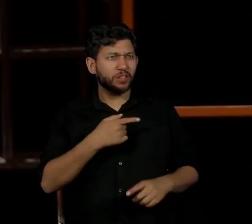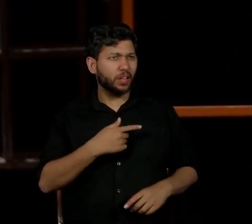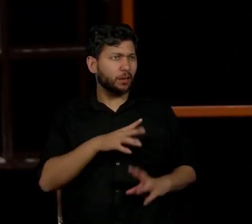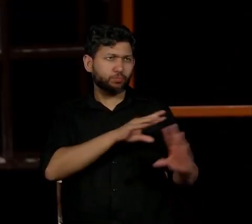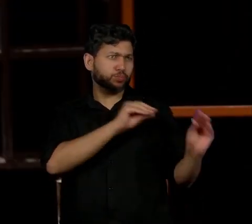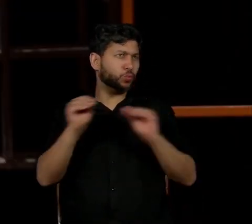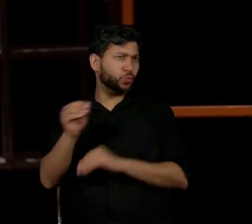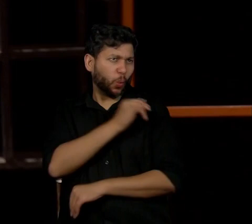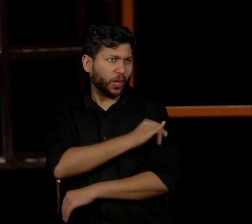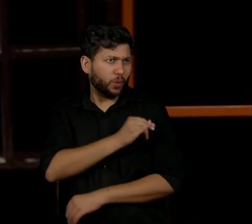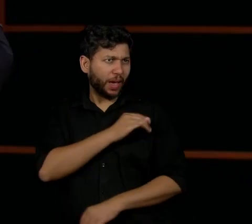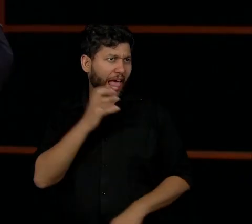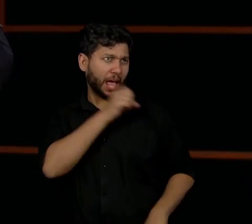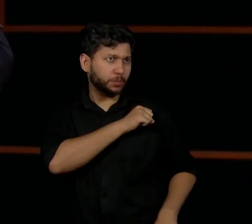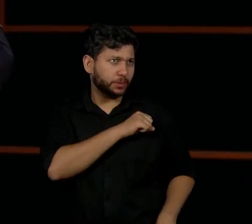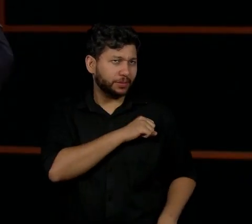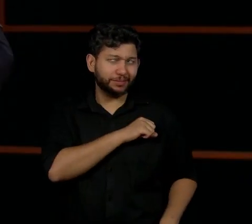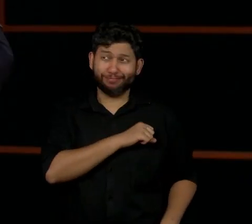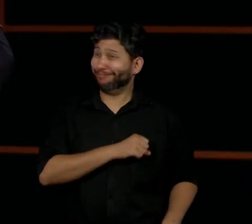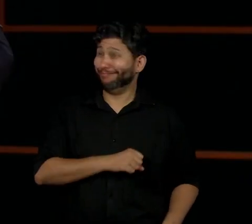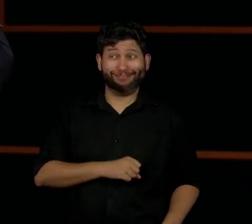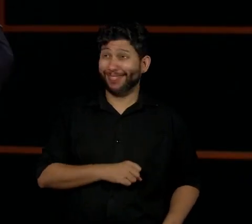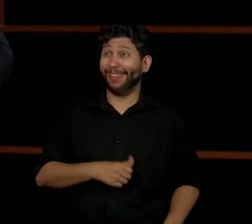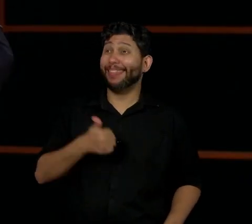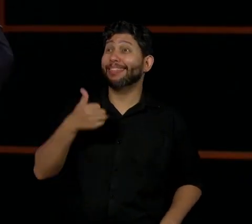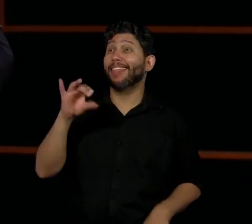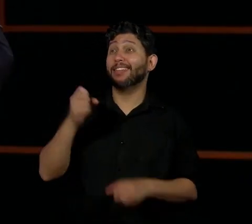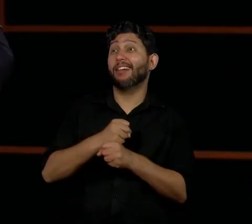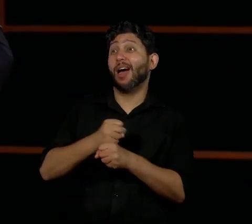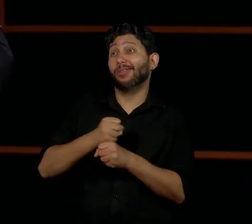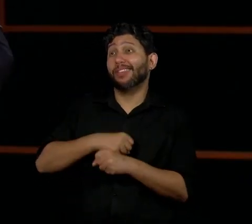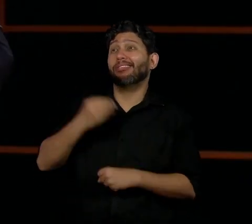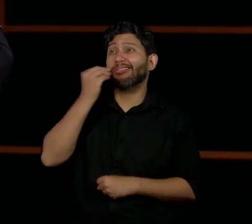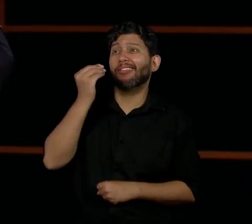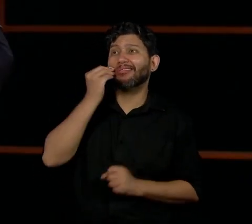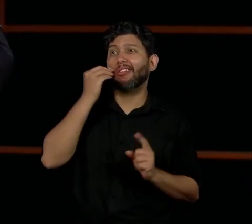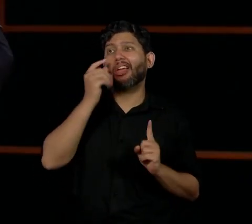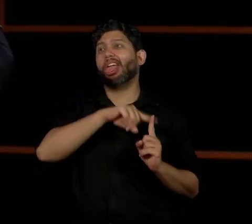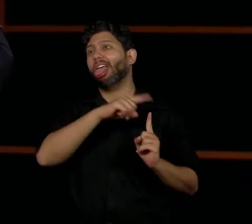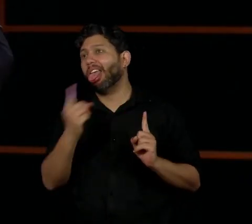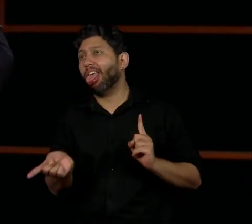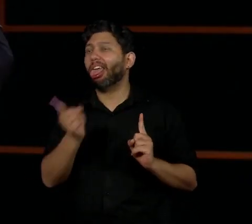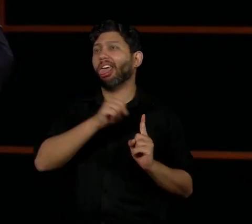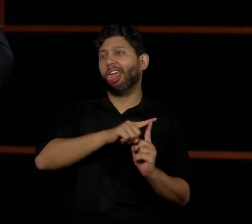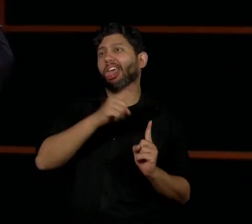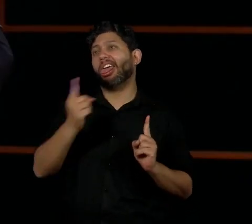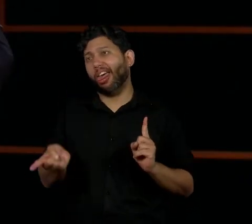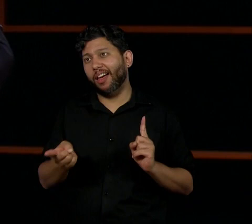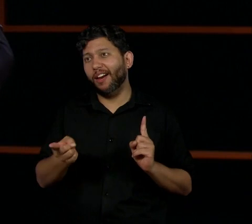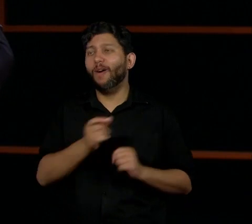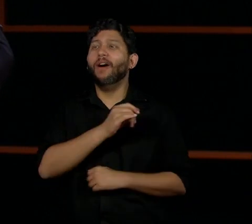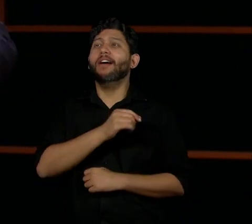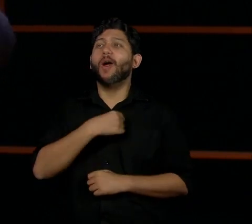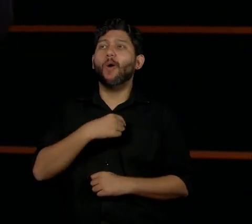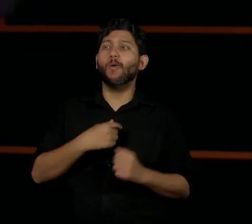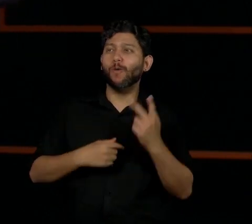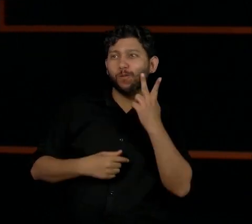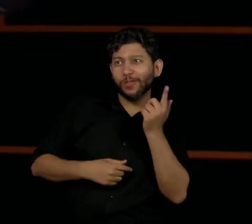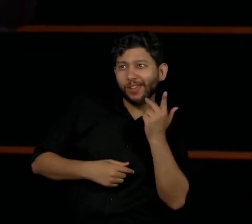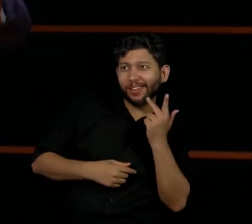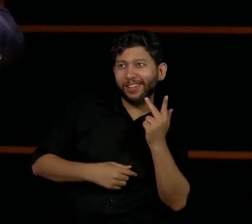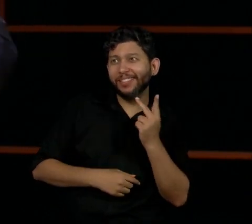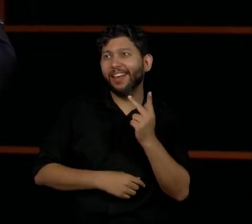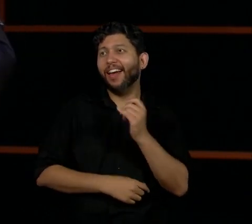Janeiro foi uma saga, né? Foram 10 anos de idas e vindas. Que loucura, que loucura. Às vezes eu me pergunto se era eu mesmo